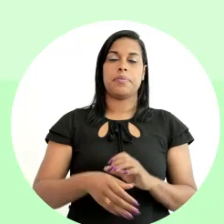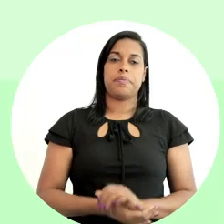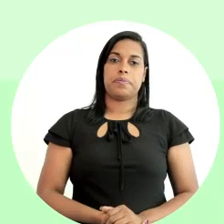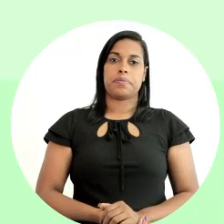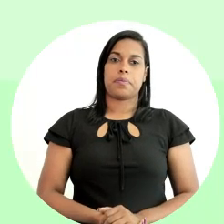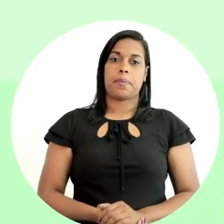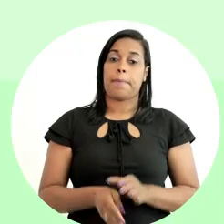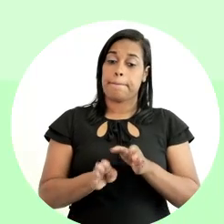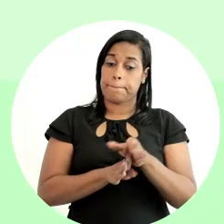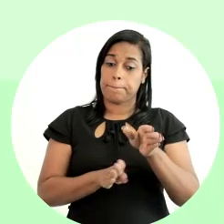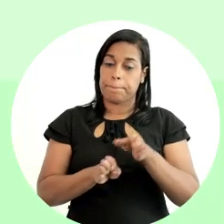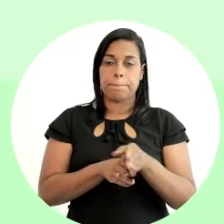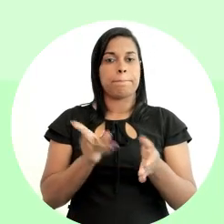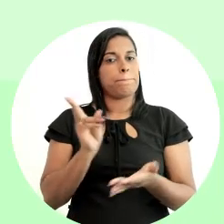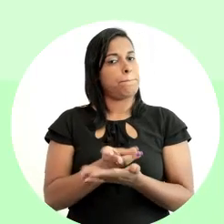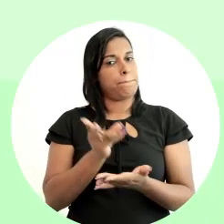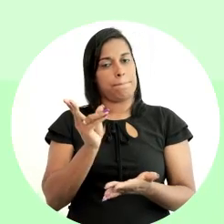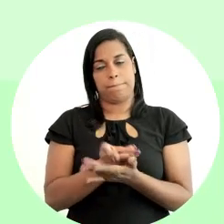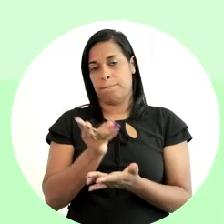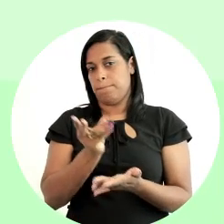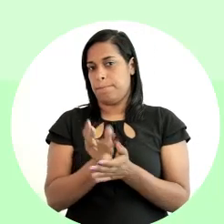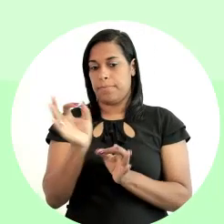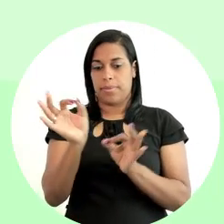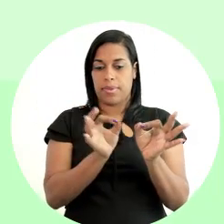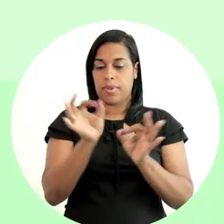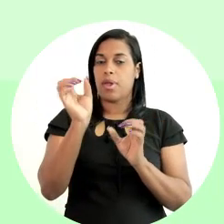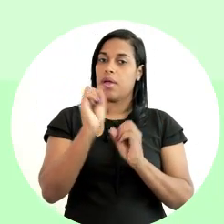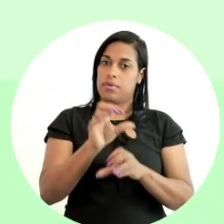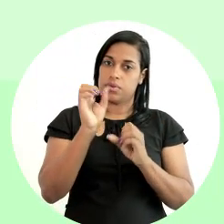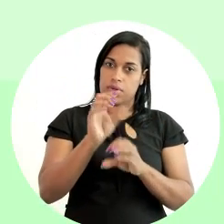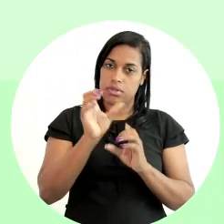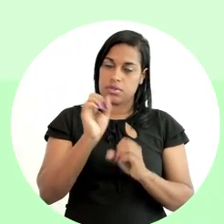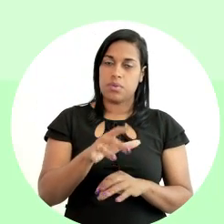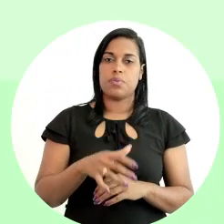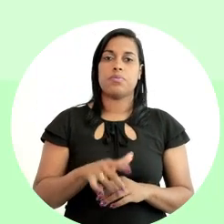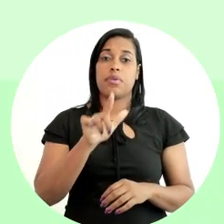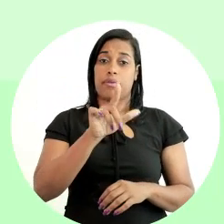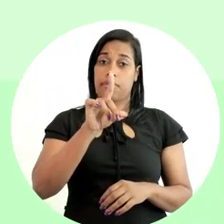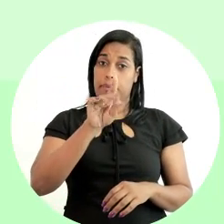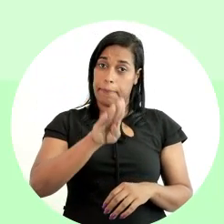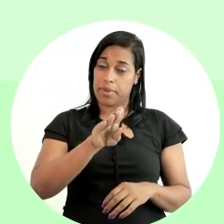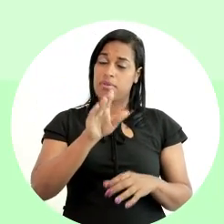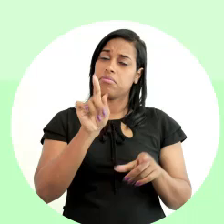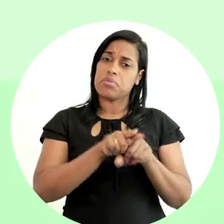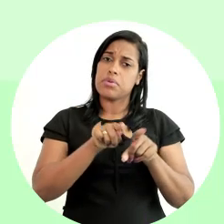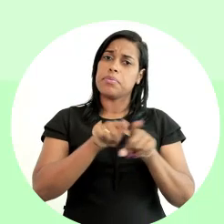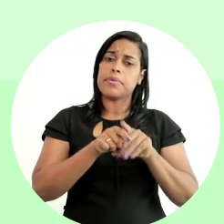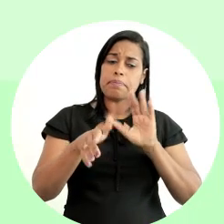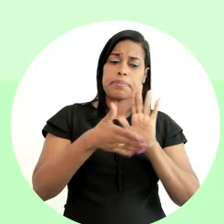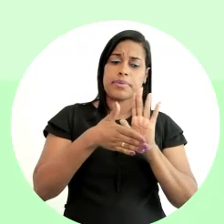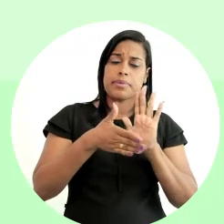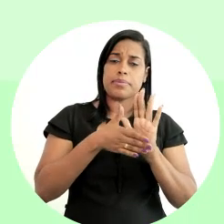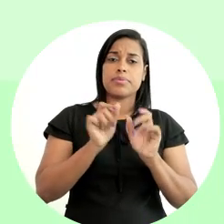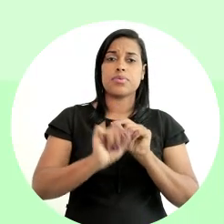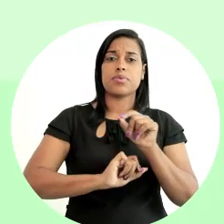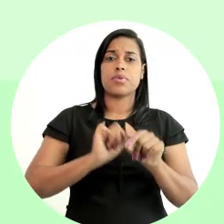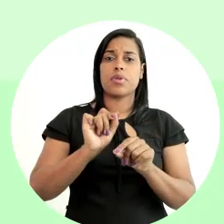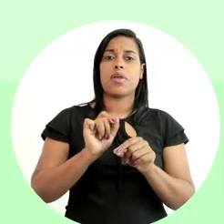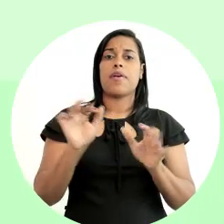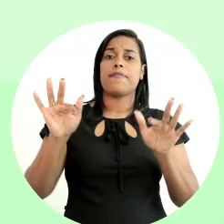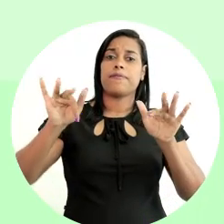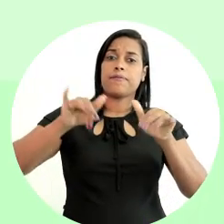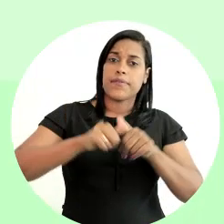LDB, orientando e estruturando a educação. A LDB ainda propõe,